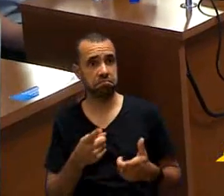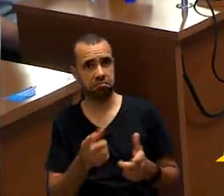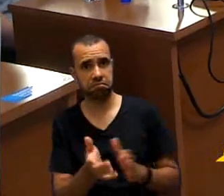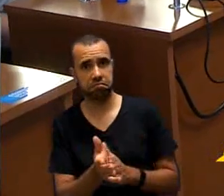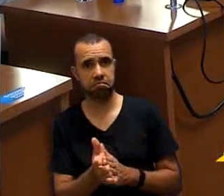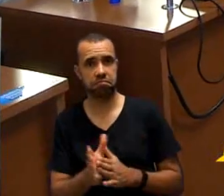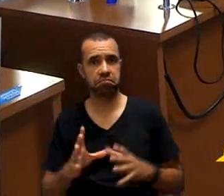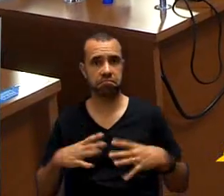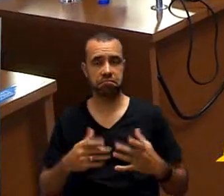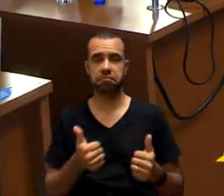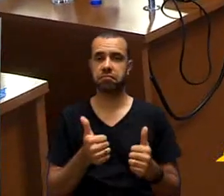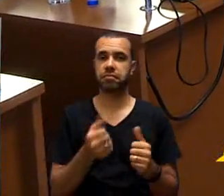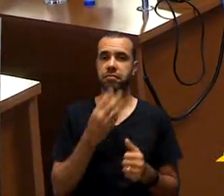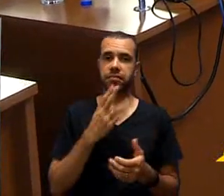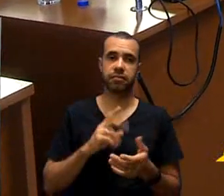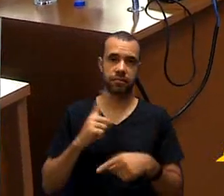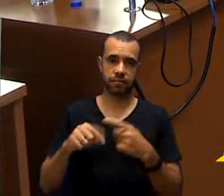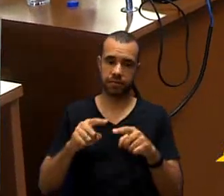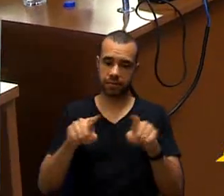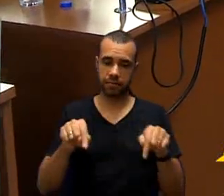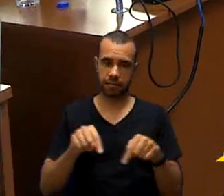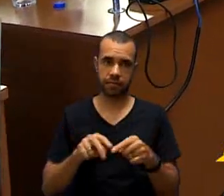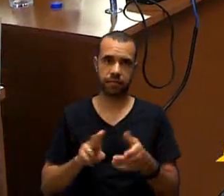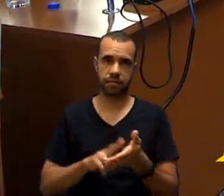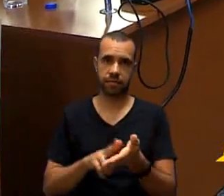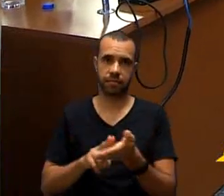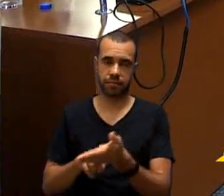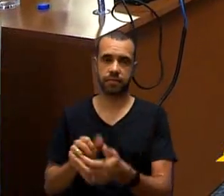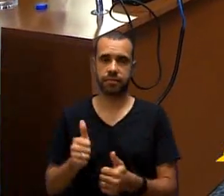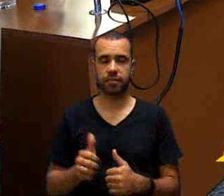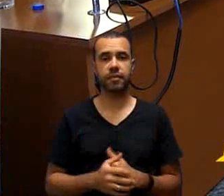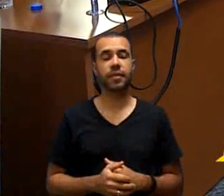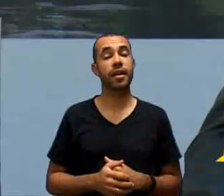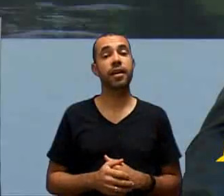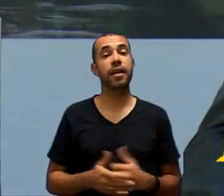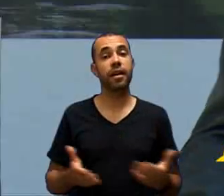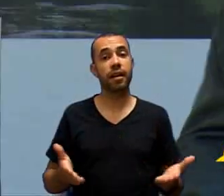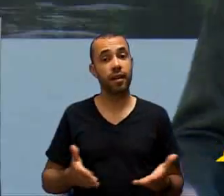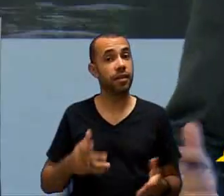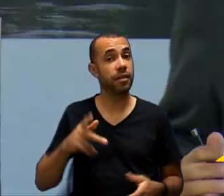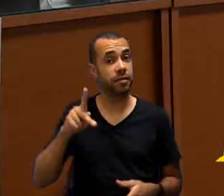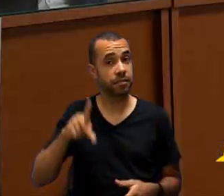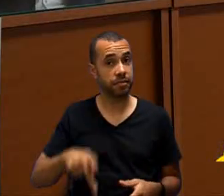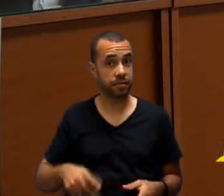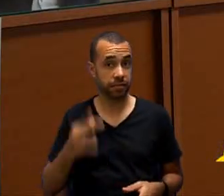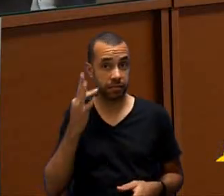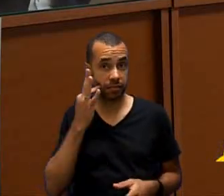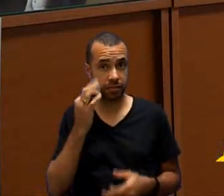vamos então agora ouvir a saudação do presidente Fernando Dini.